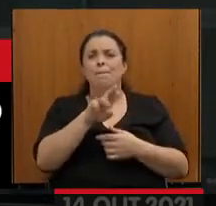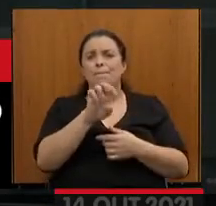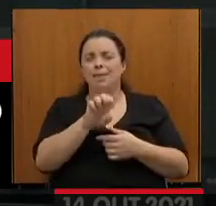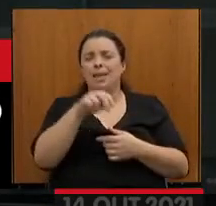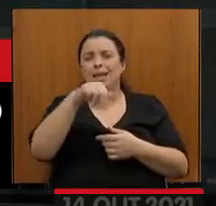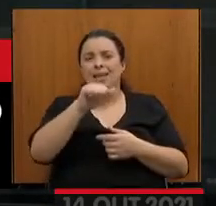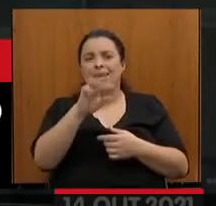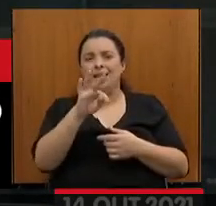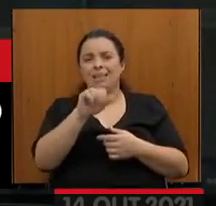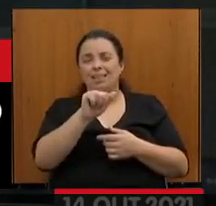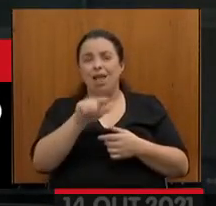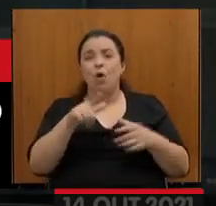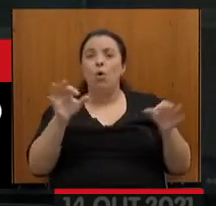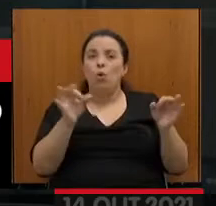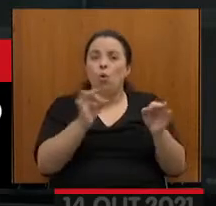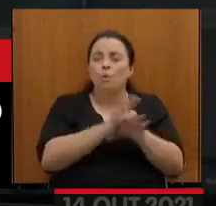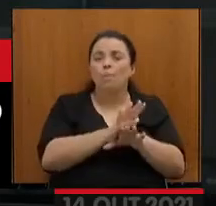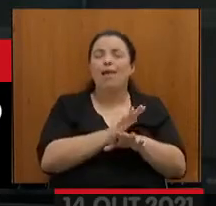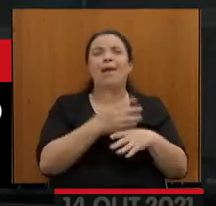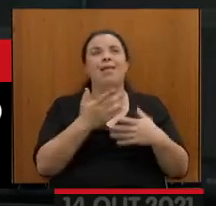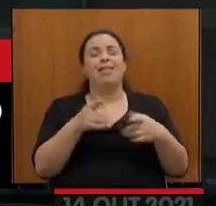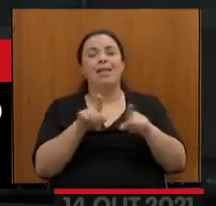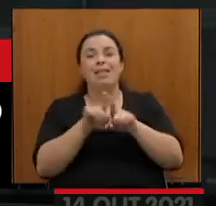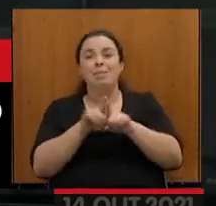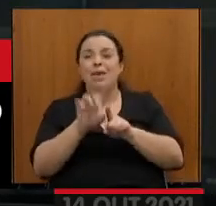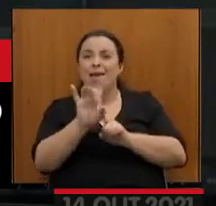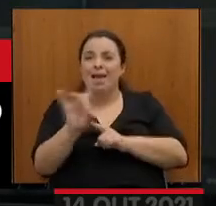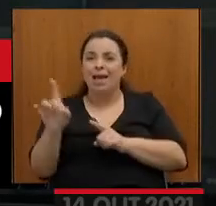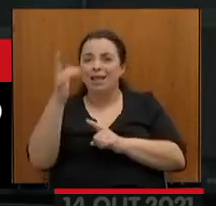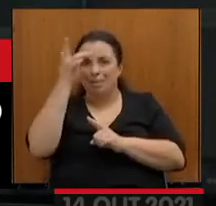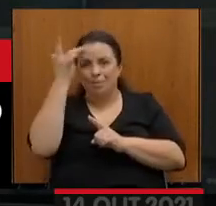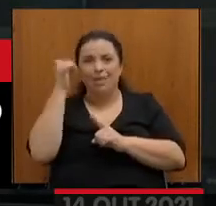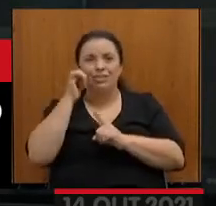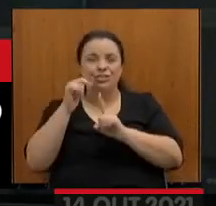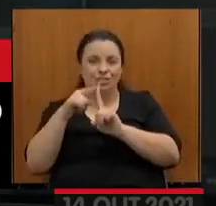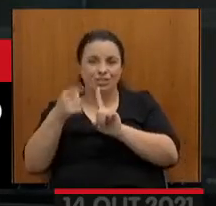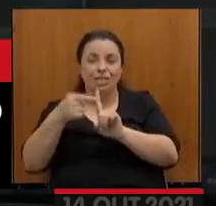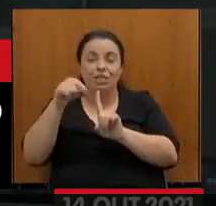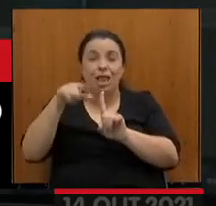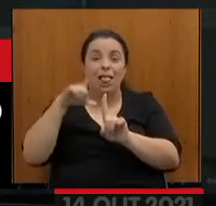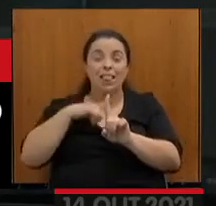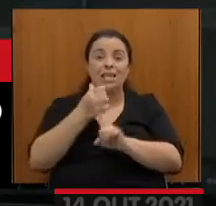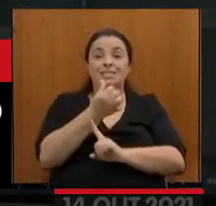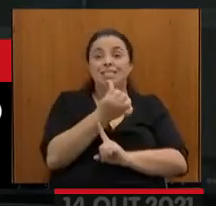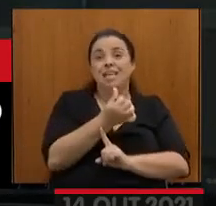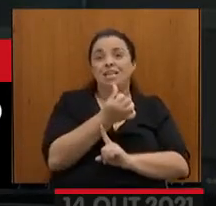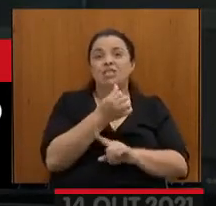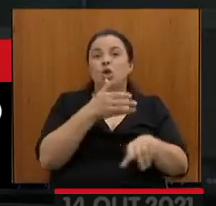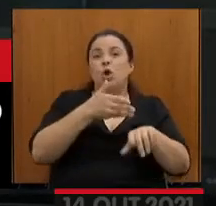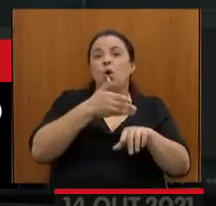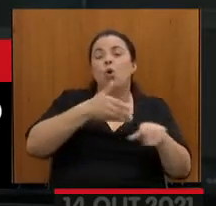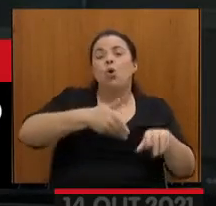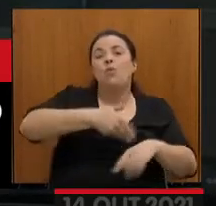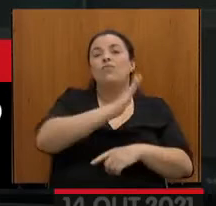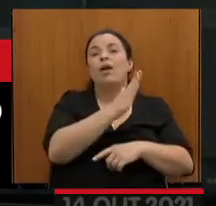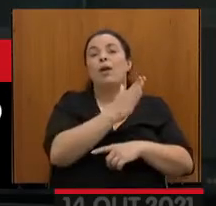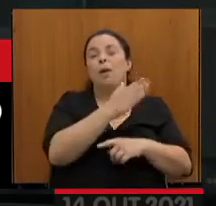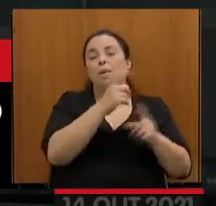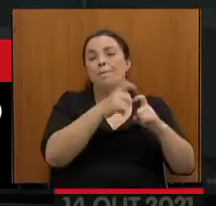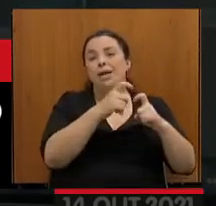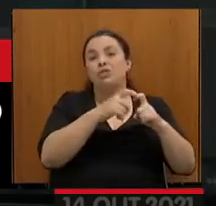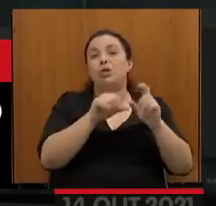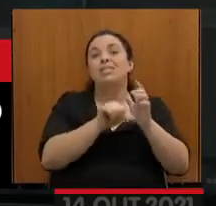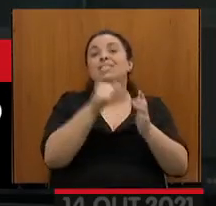tenha 6 consultas. Mas talvez alguns de vocês aqui se lembrem da doutora Zilda Arns e